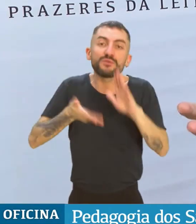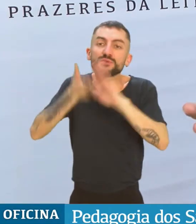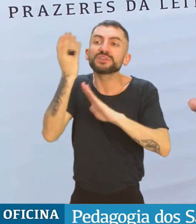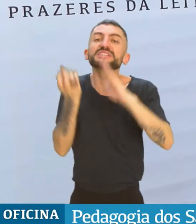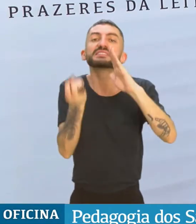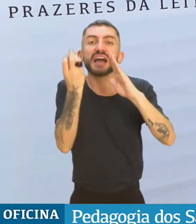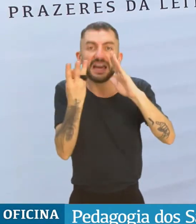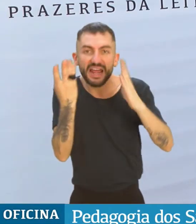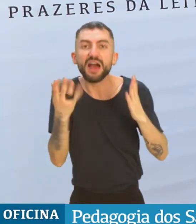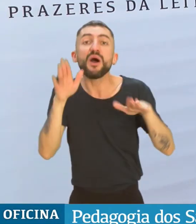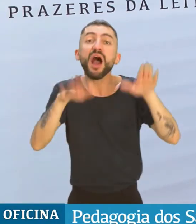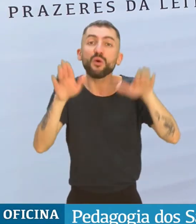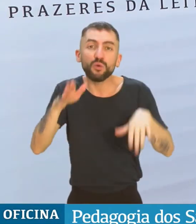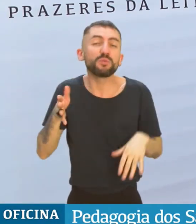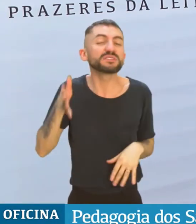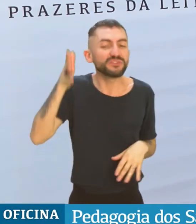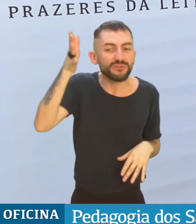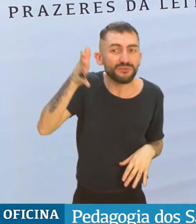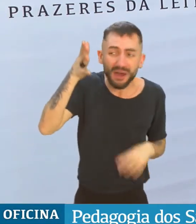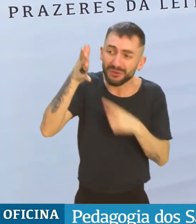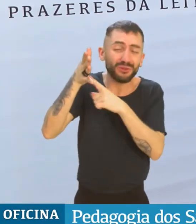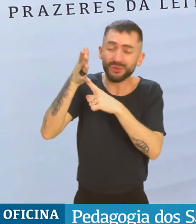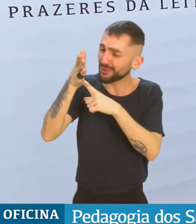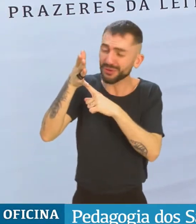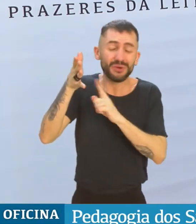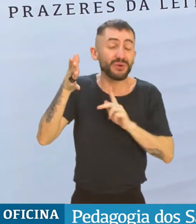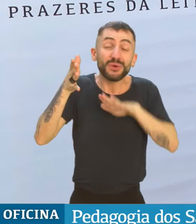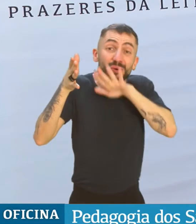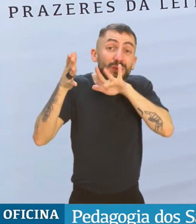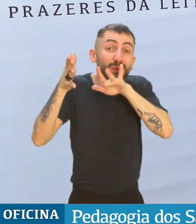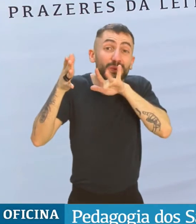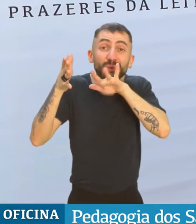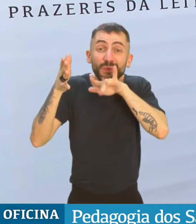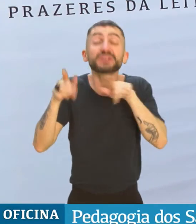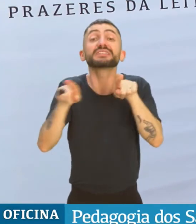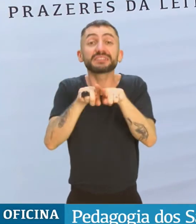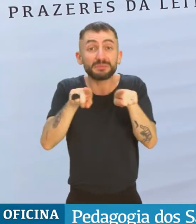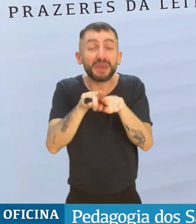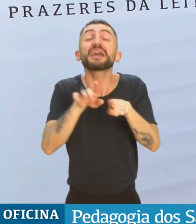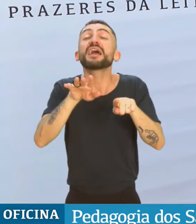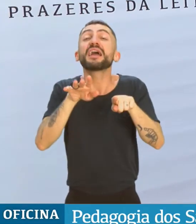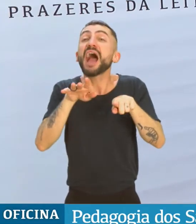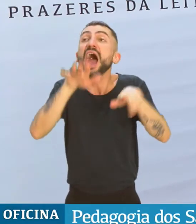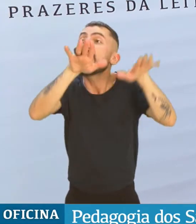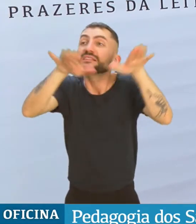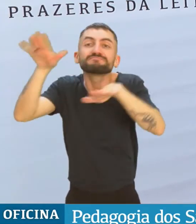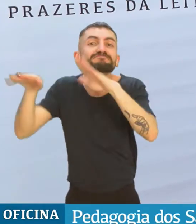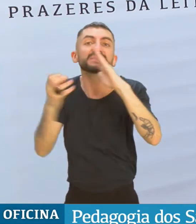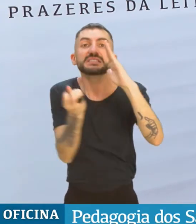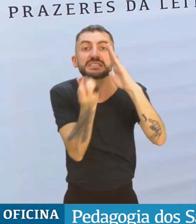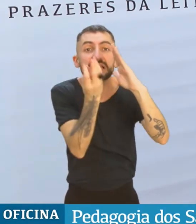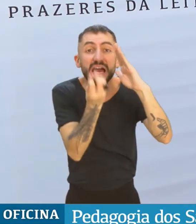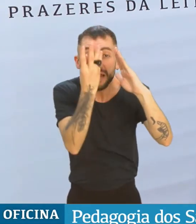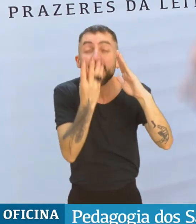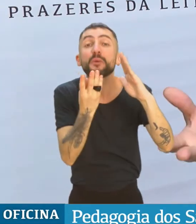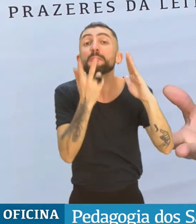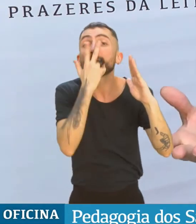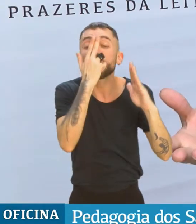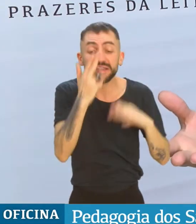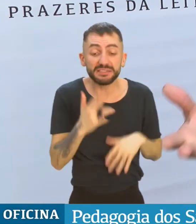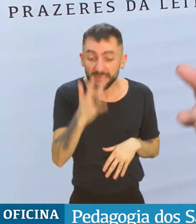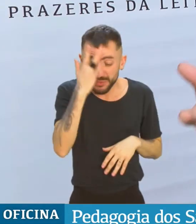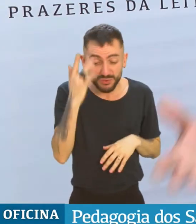algumas falas que a gente teve que foram terríveis. Teve alguns saraus também que a gente fez que tinha